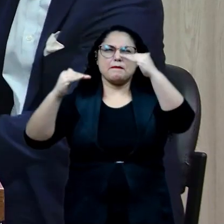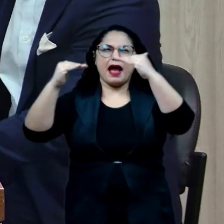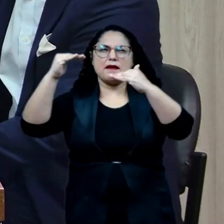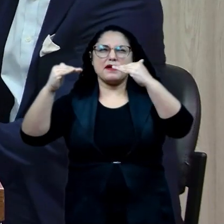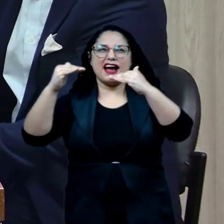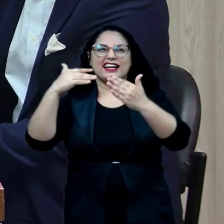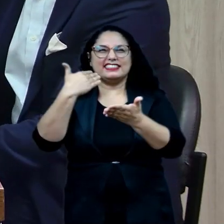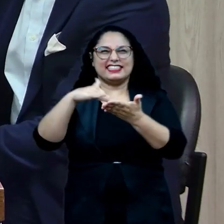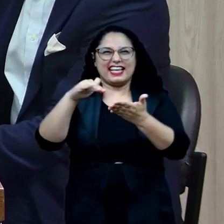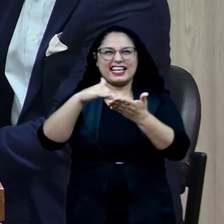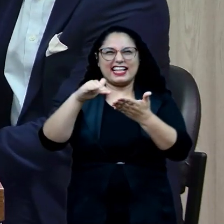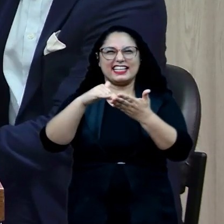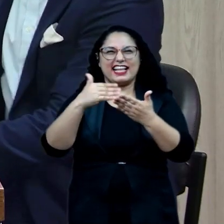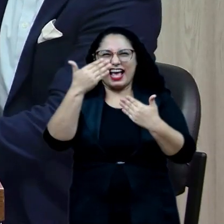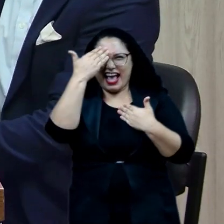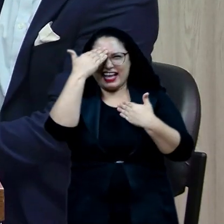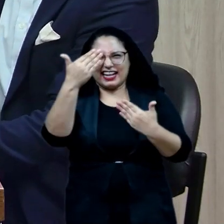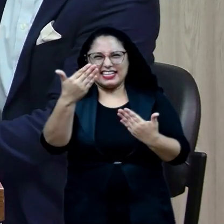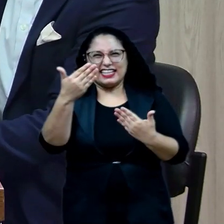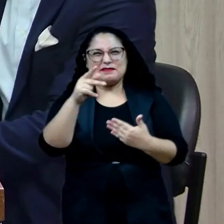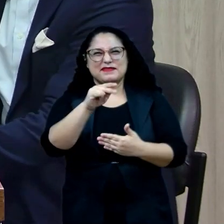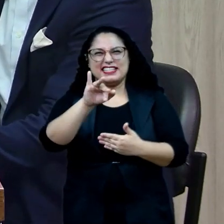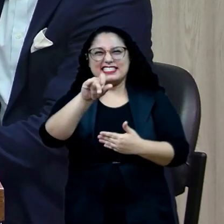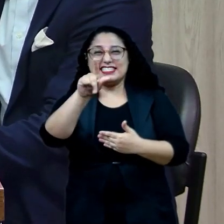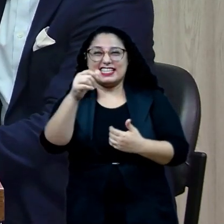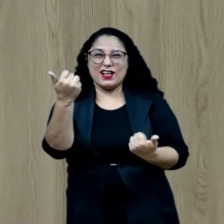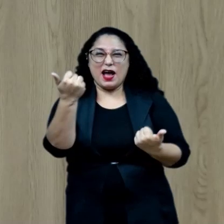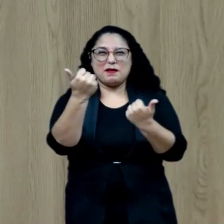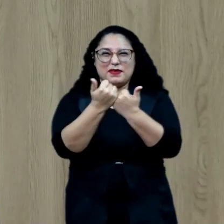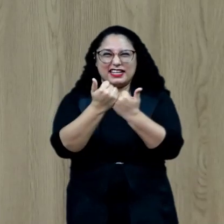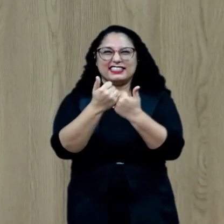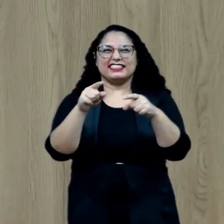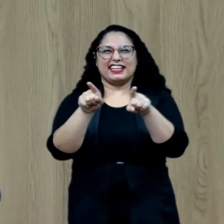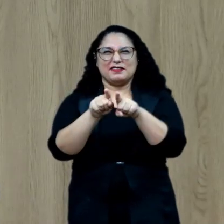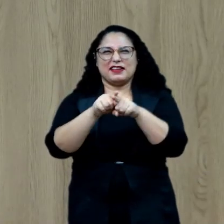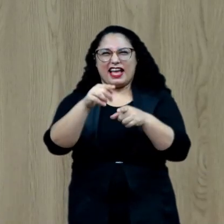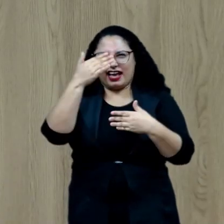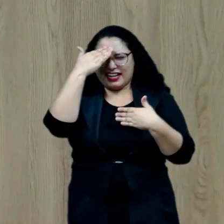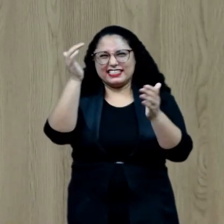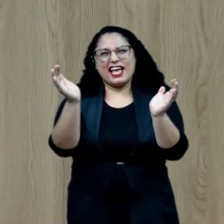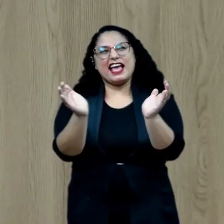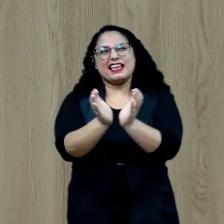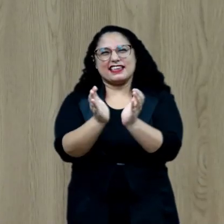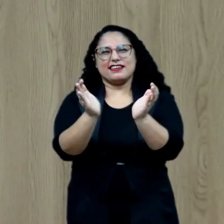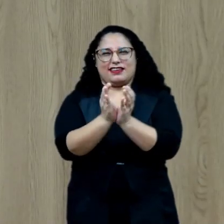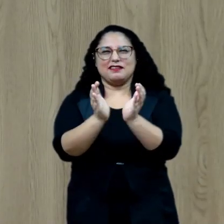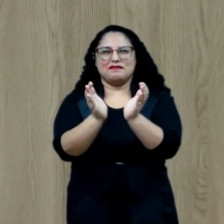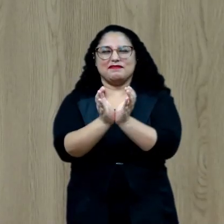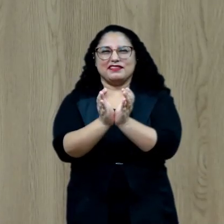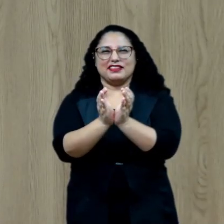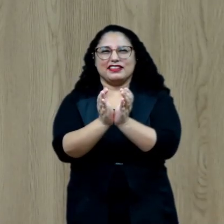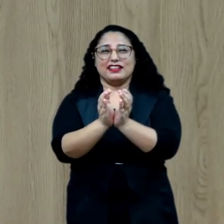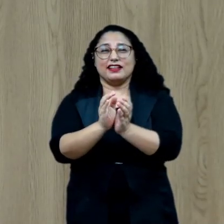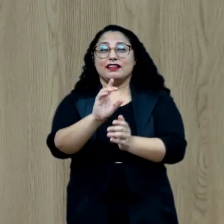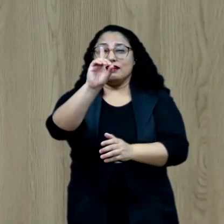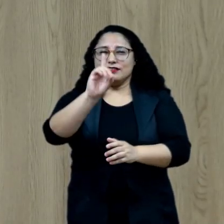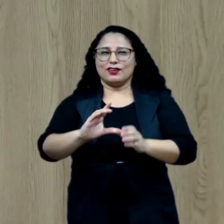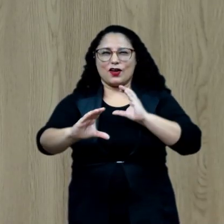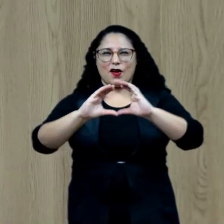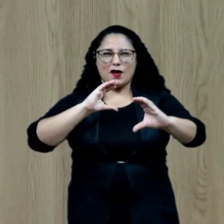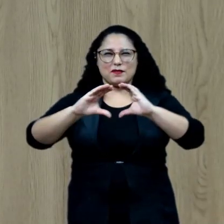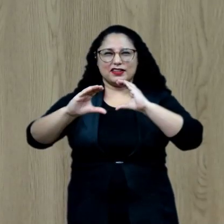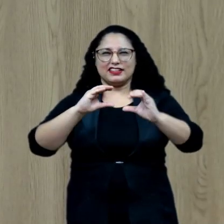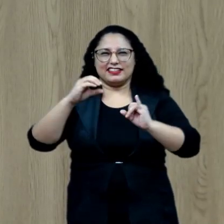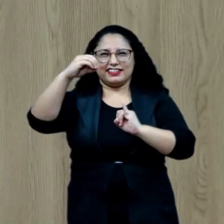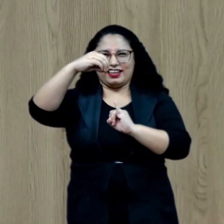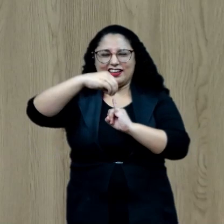de secretariado. Queria agradecer, Priscila, pelo apoio. Queria agradecer a equipe da diretoria de comunicação